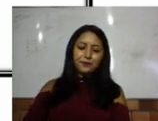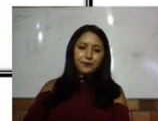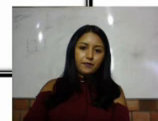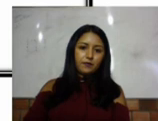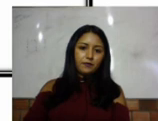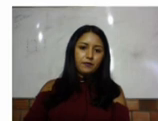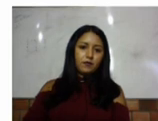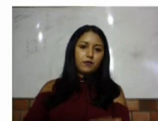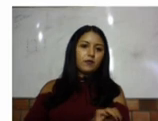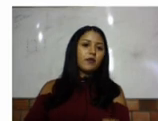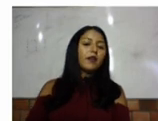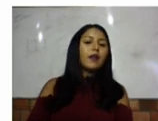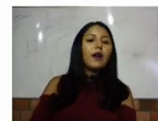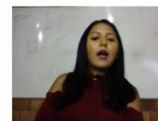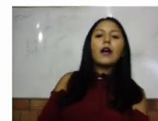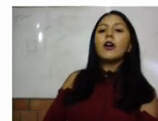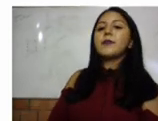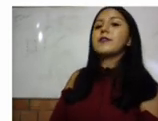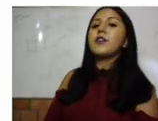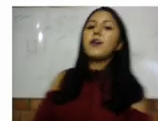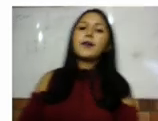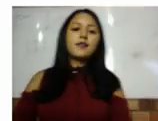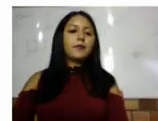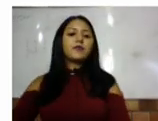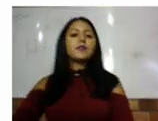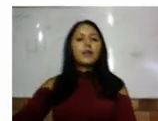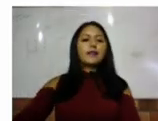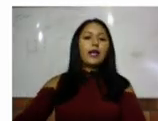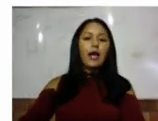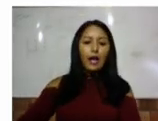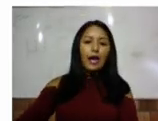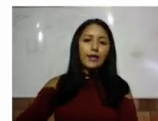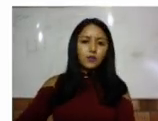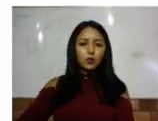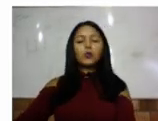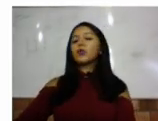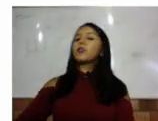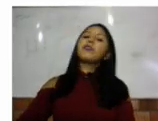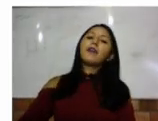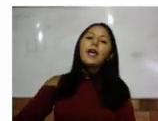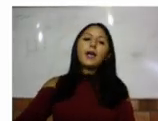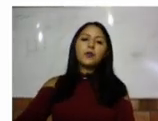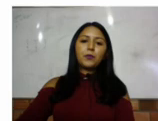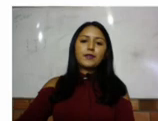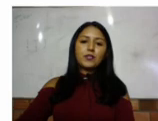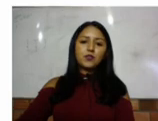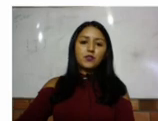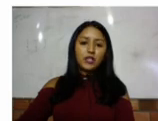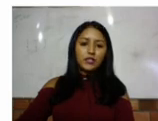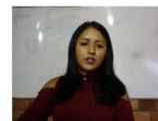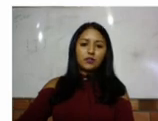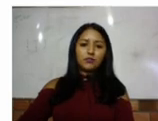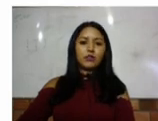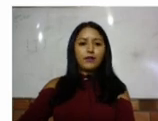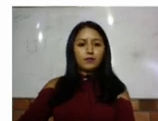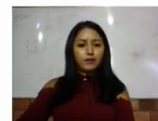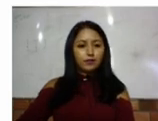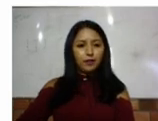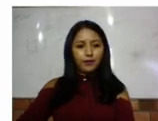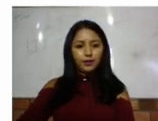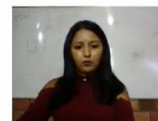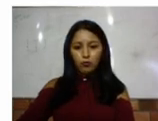estudiar agora pessoal vai apresentar para vocês a estrutura do verbo no presente do indicativo